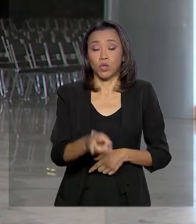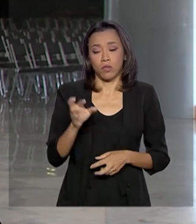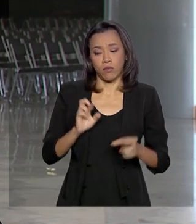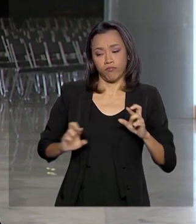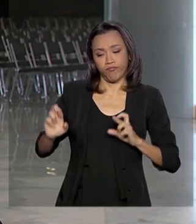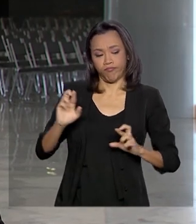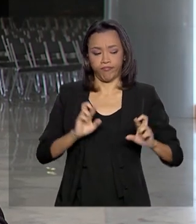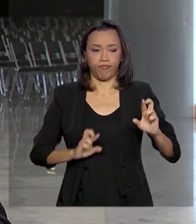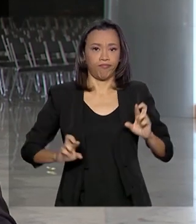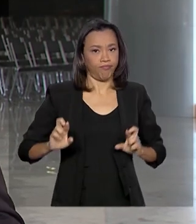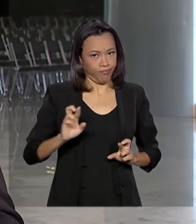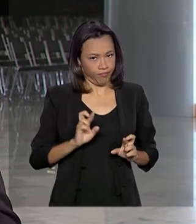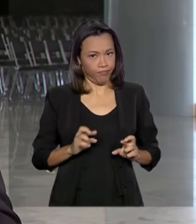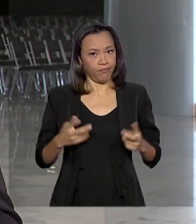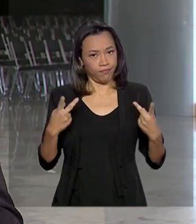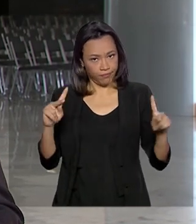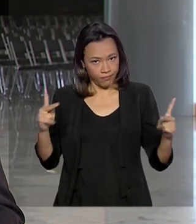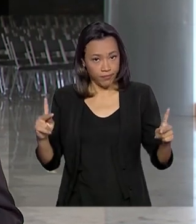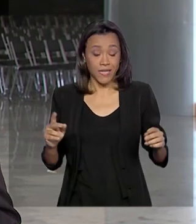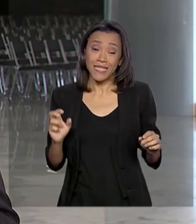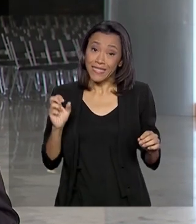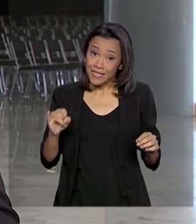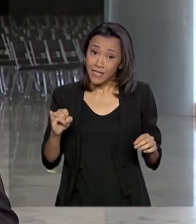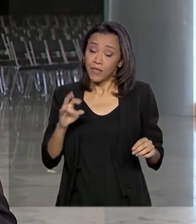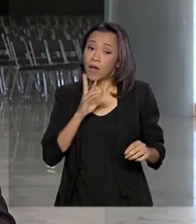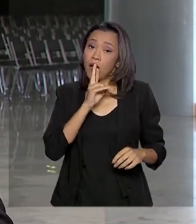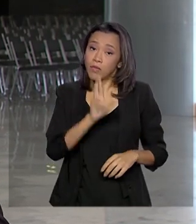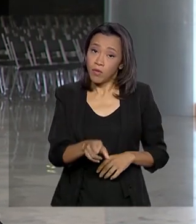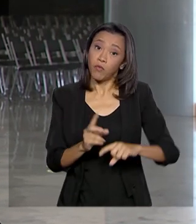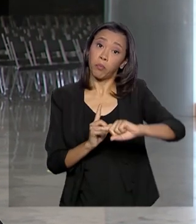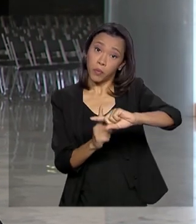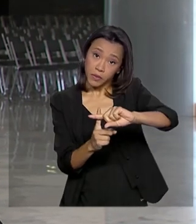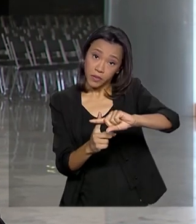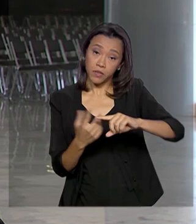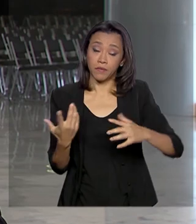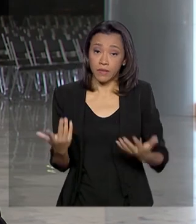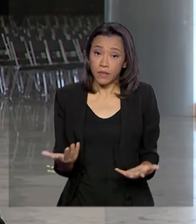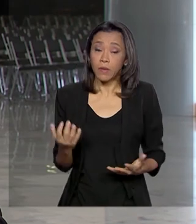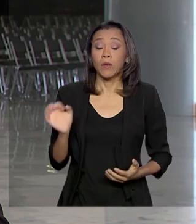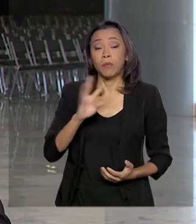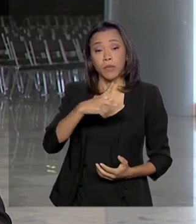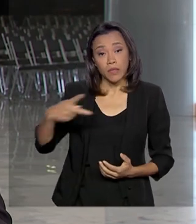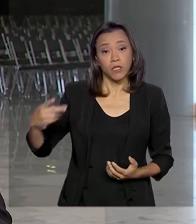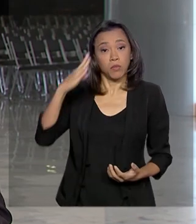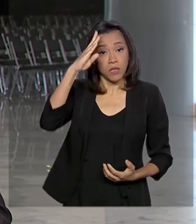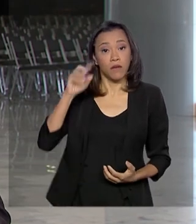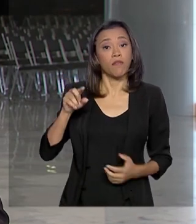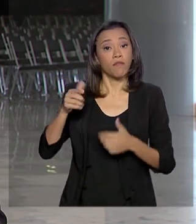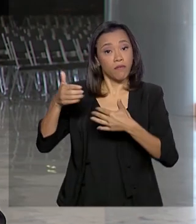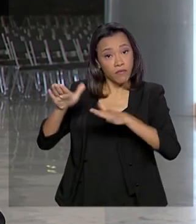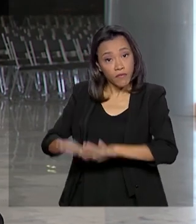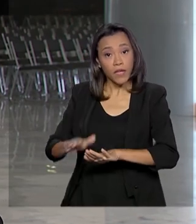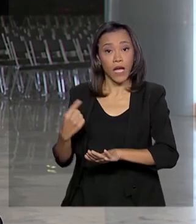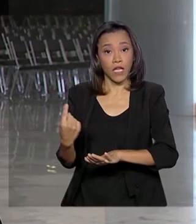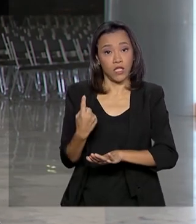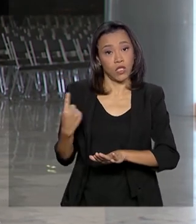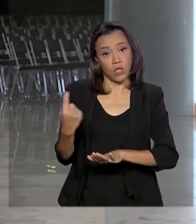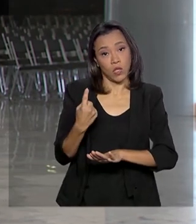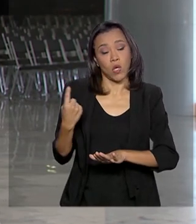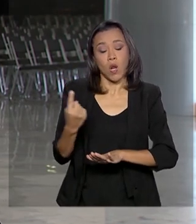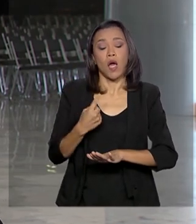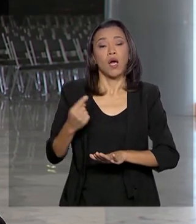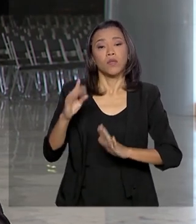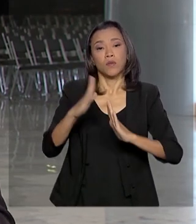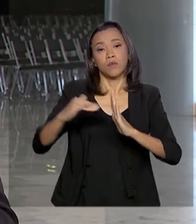monitorados caso o exame de positivo presidente jair bolsonaro deve permanecer isolado no palácio da